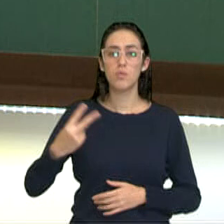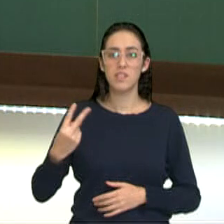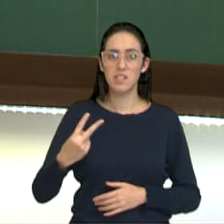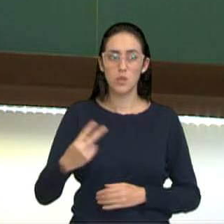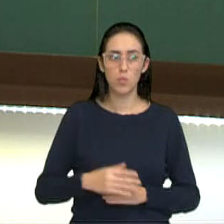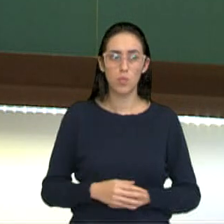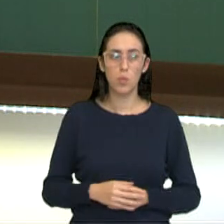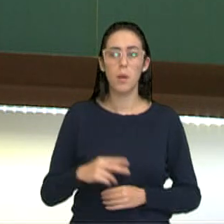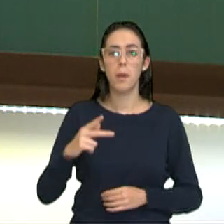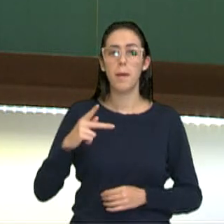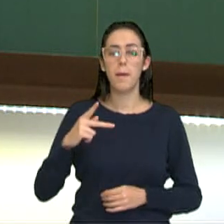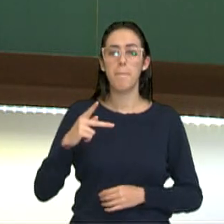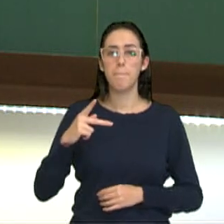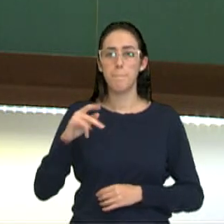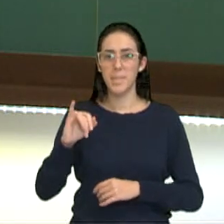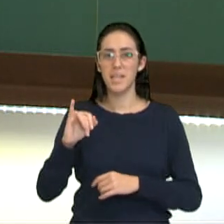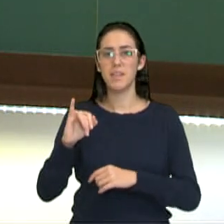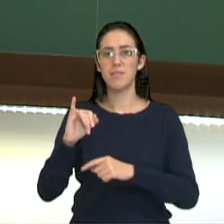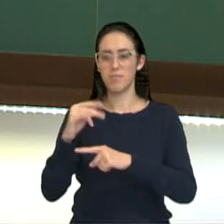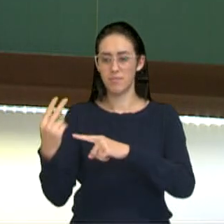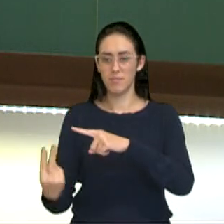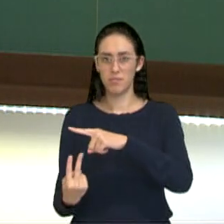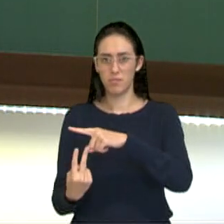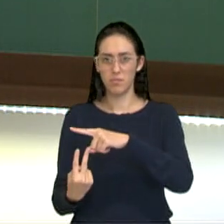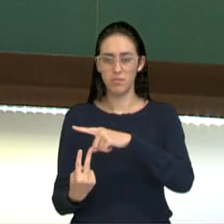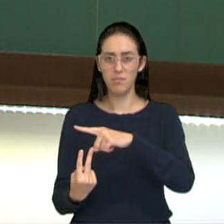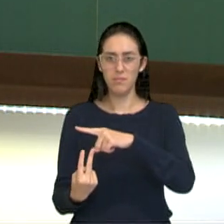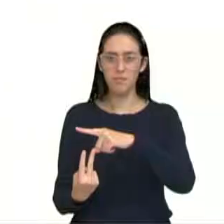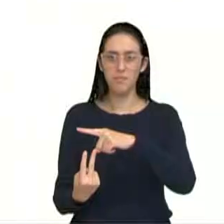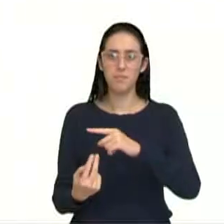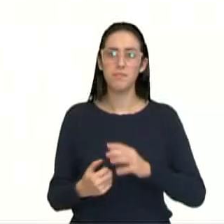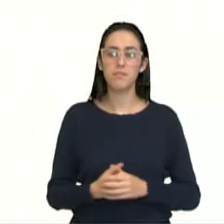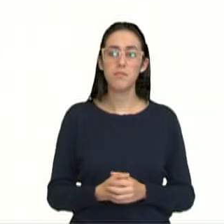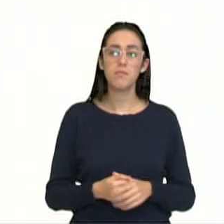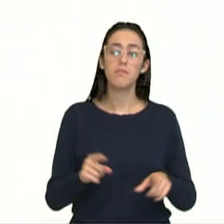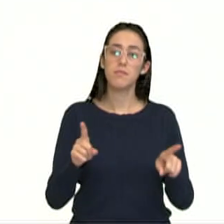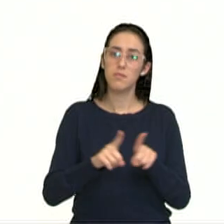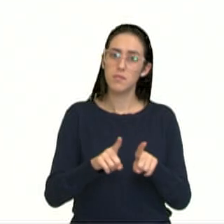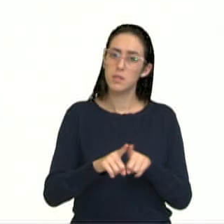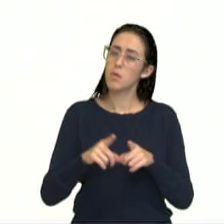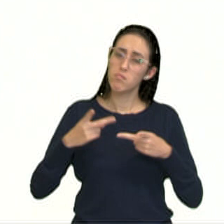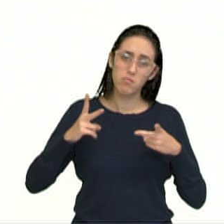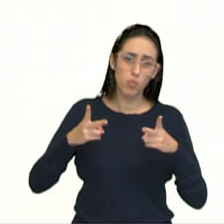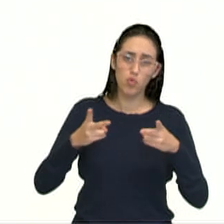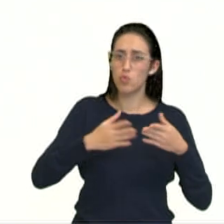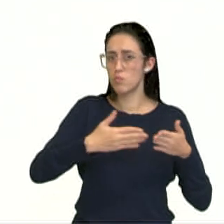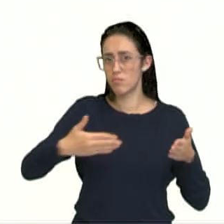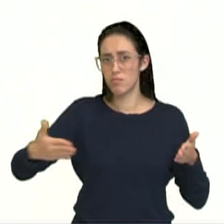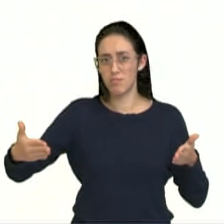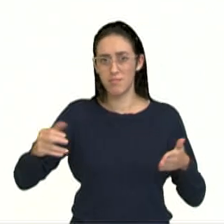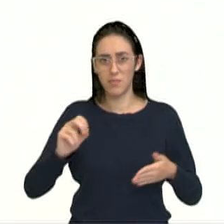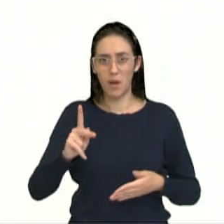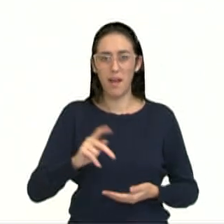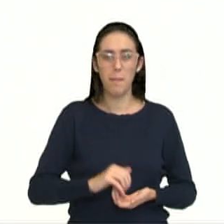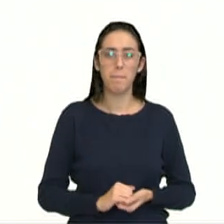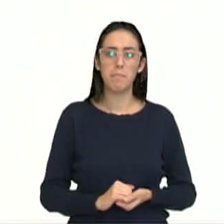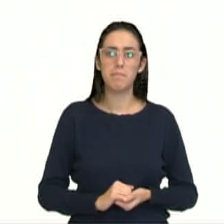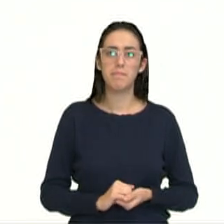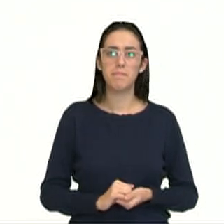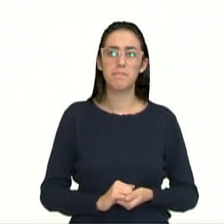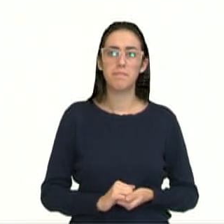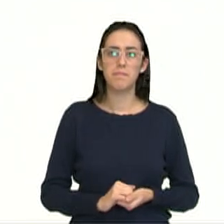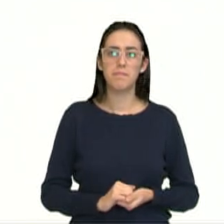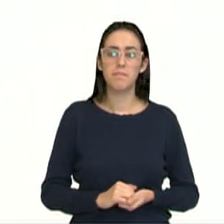π sobre 2 e 0, né, que eu vou substituindo aqui dentro da função, e assim sucessivamente, certo? Então,